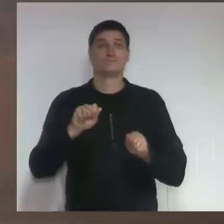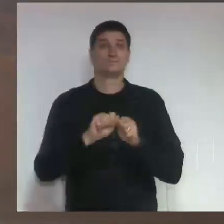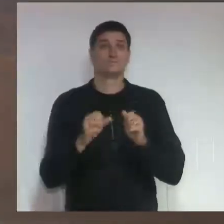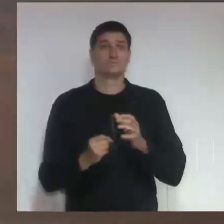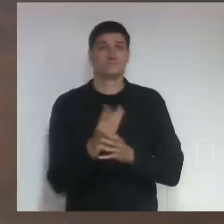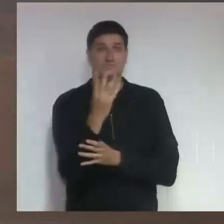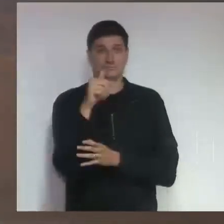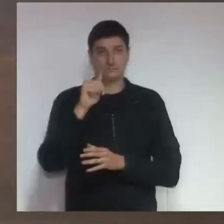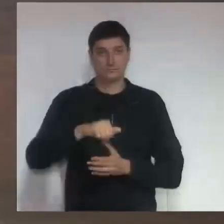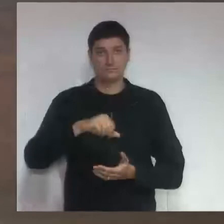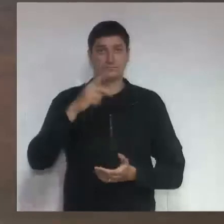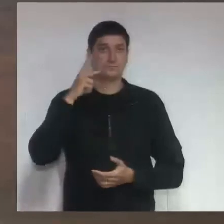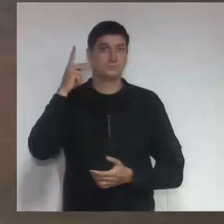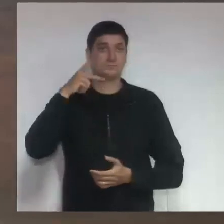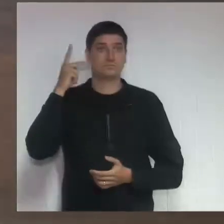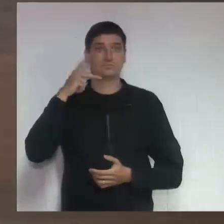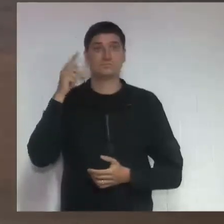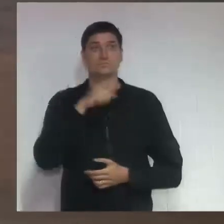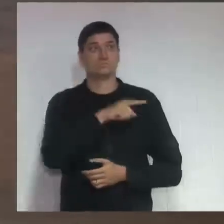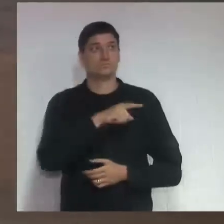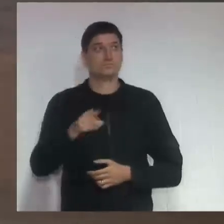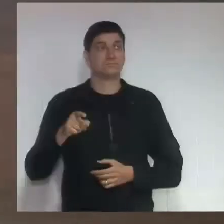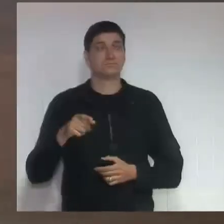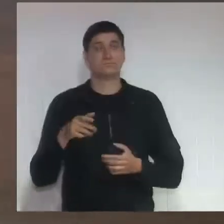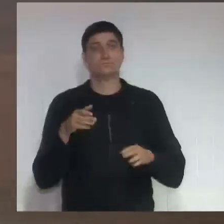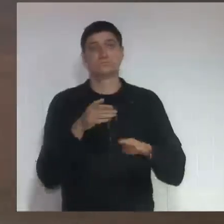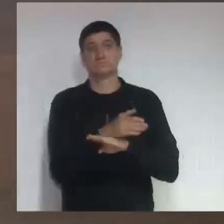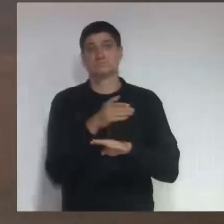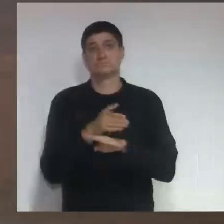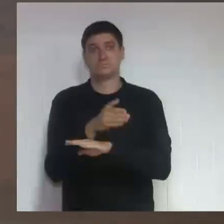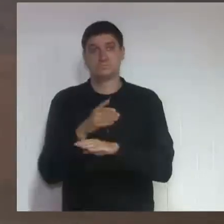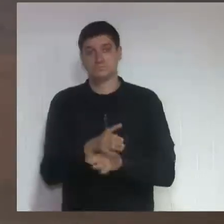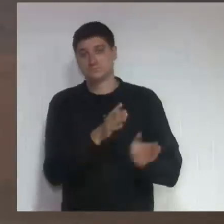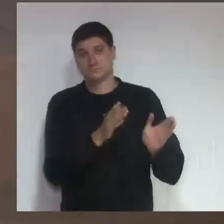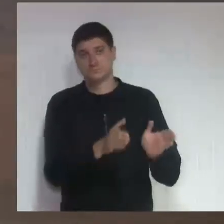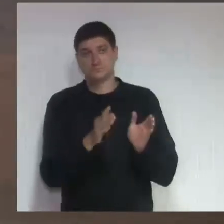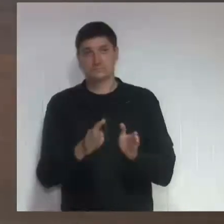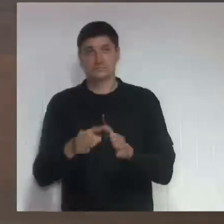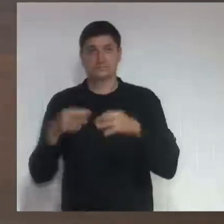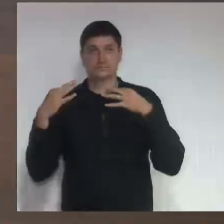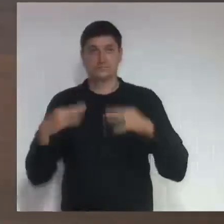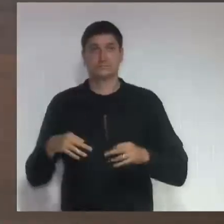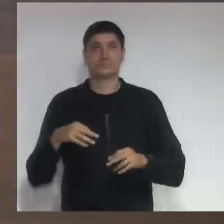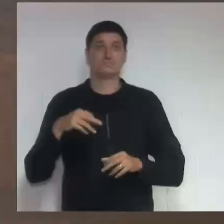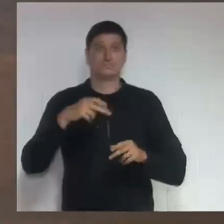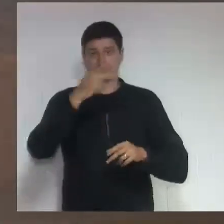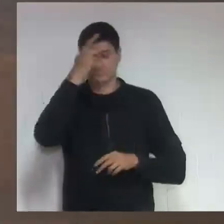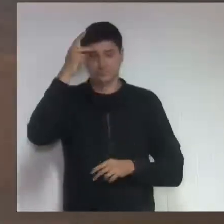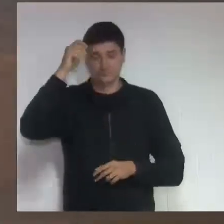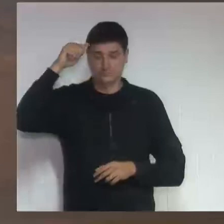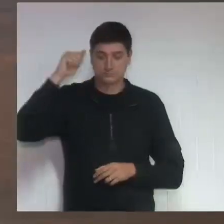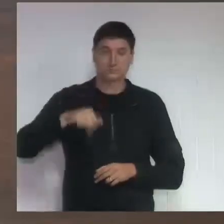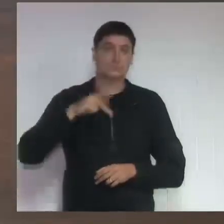cidade um método de participação, que as pessoas se envolvam, porque o futuro